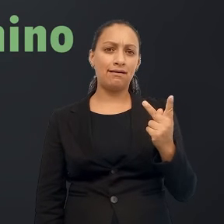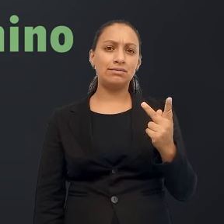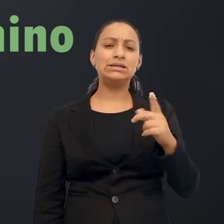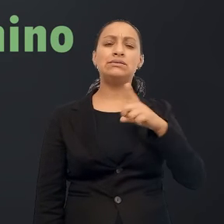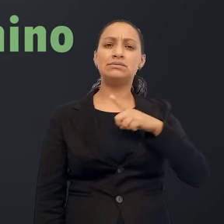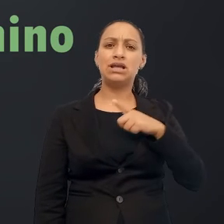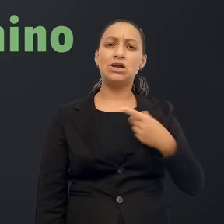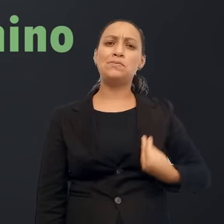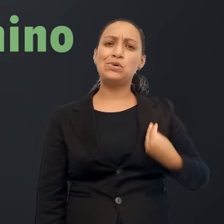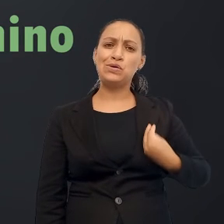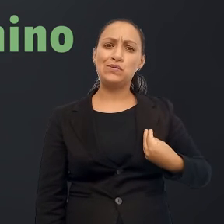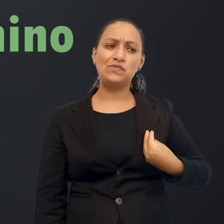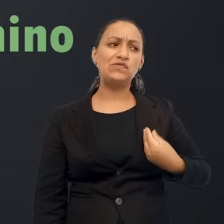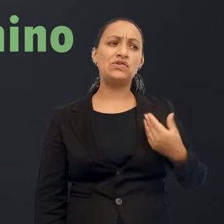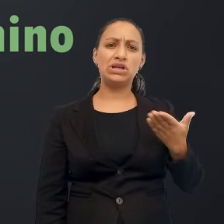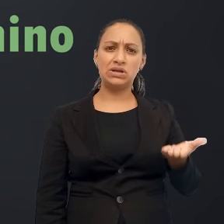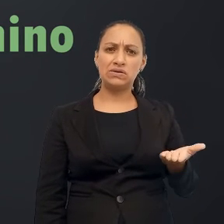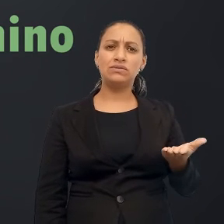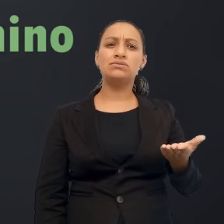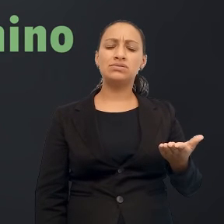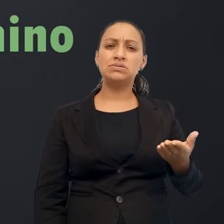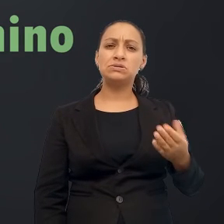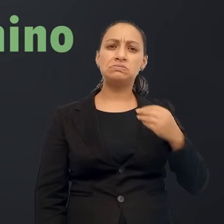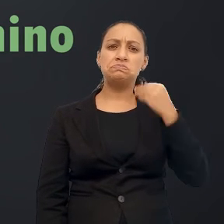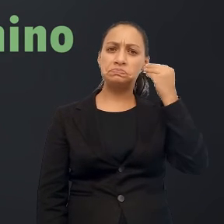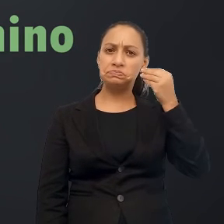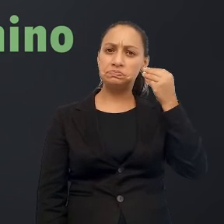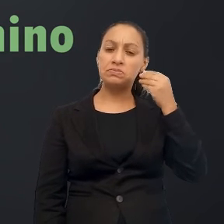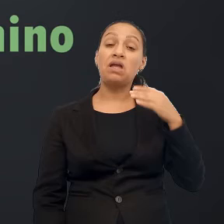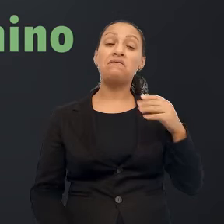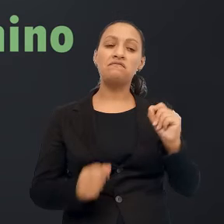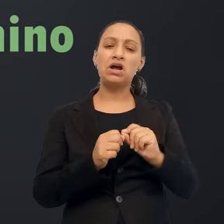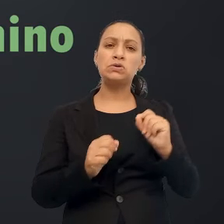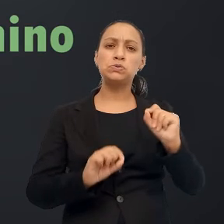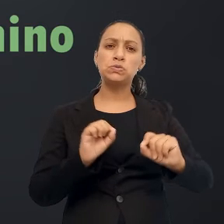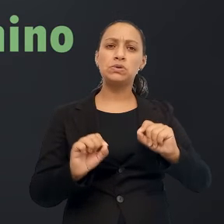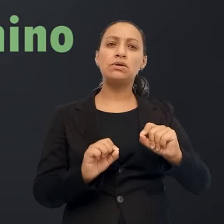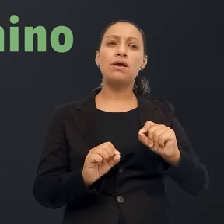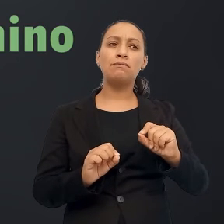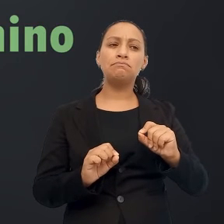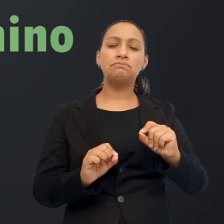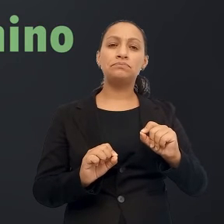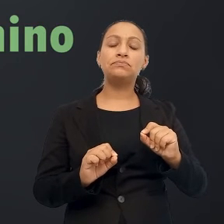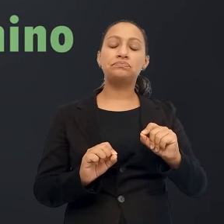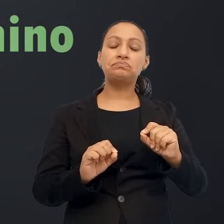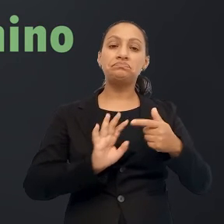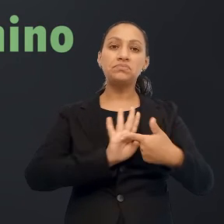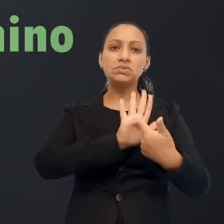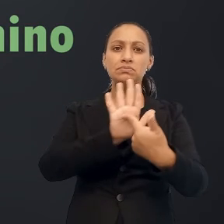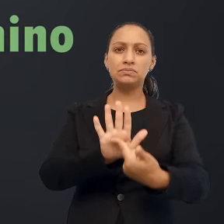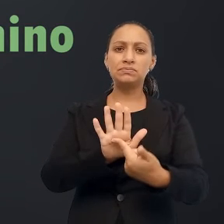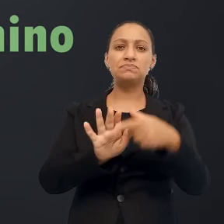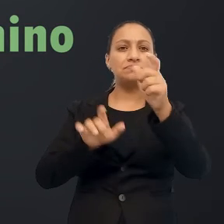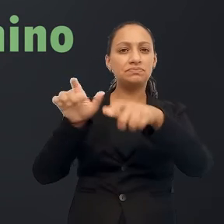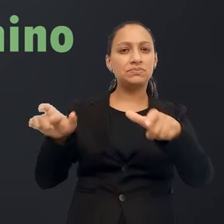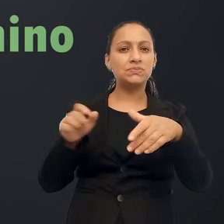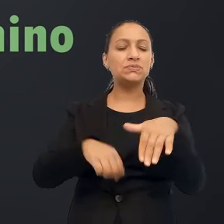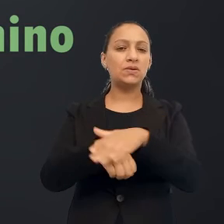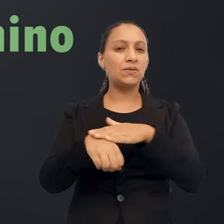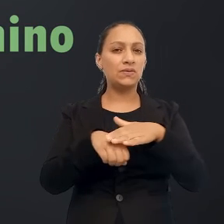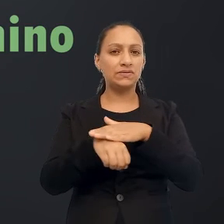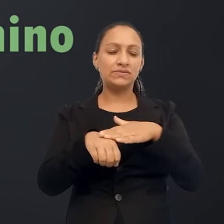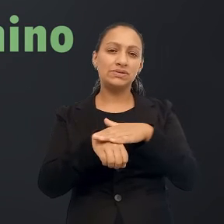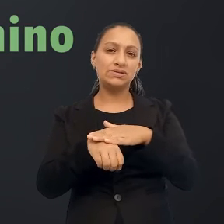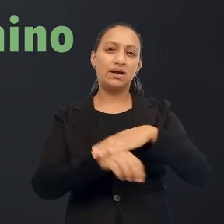uma vivência disso. E isso faz com que a gente consiga transpor isso para as pessoas, conversar com